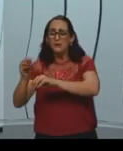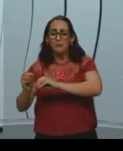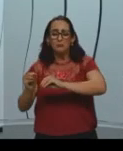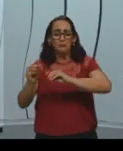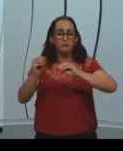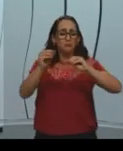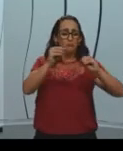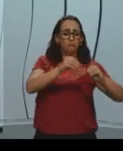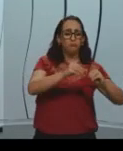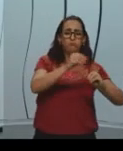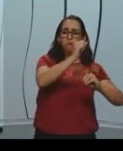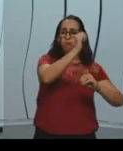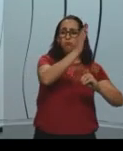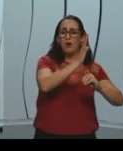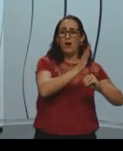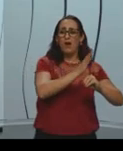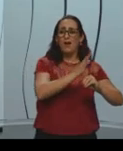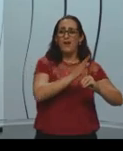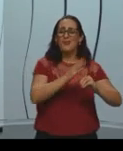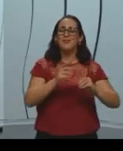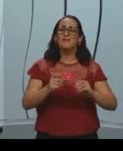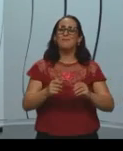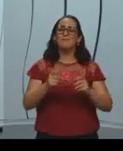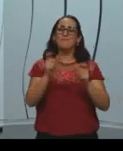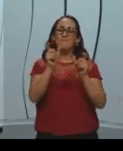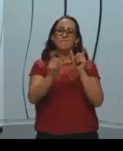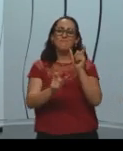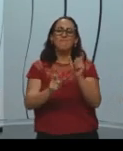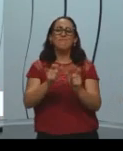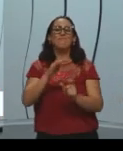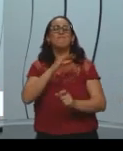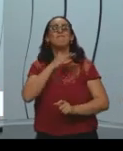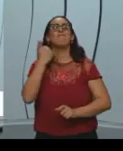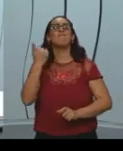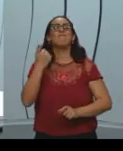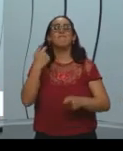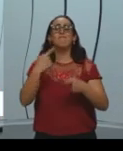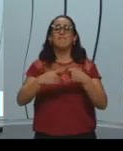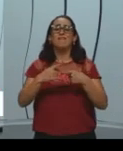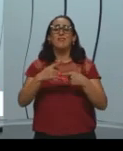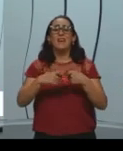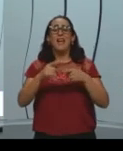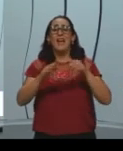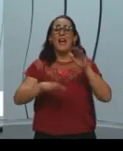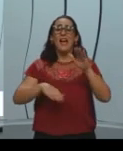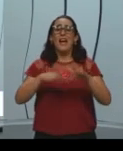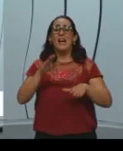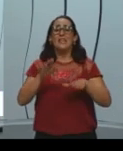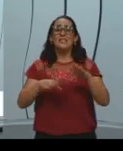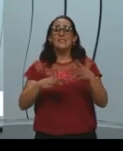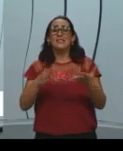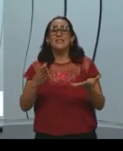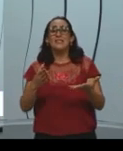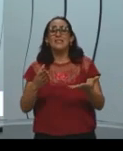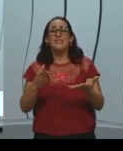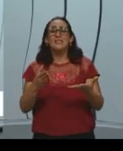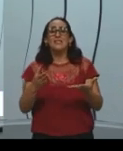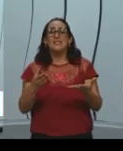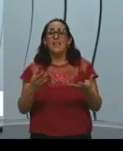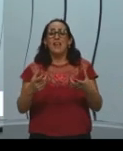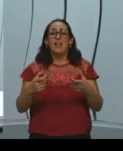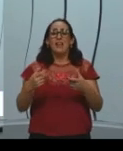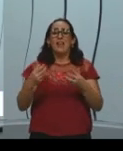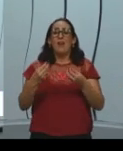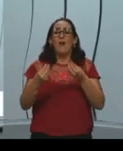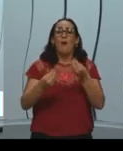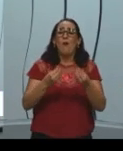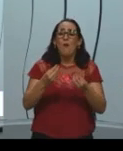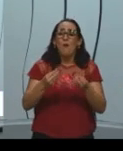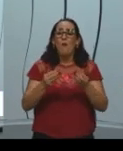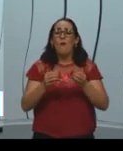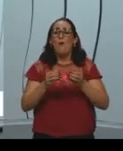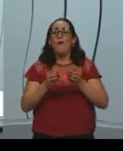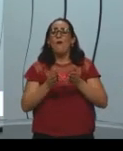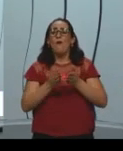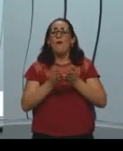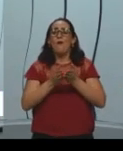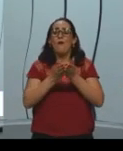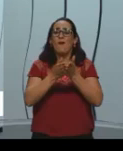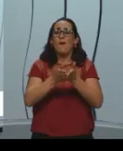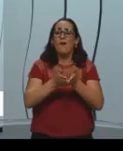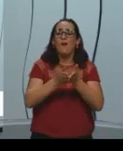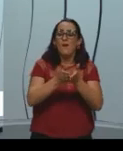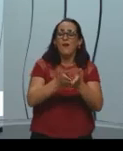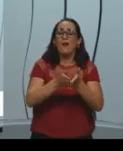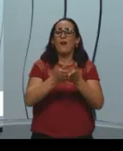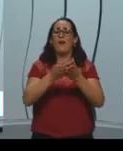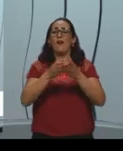viagens. Então, mas aí a gente sabe que, por ter se valorizado muito a questão do escravo, a África